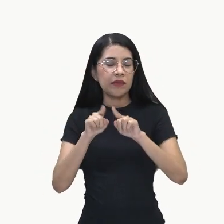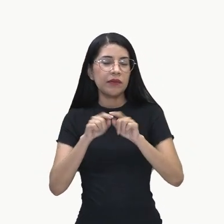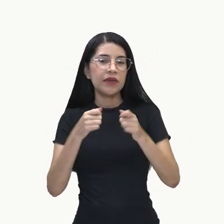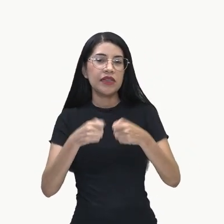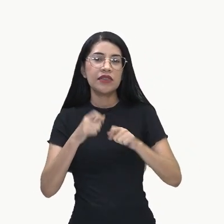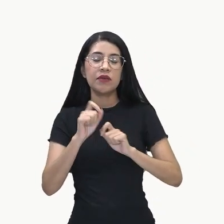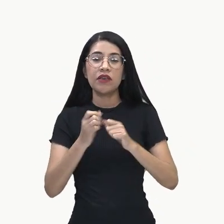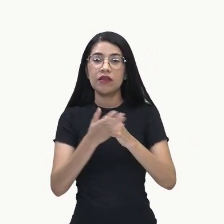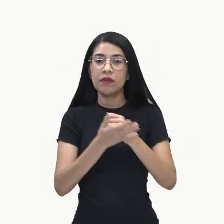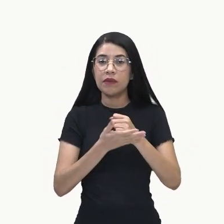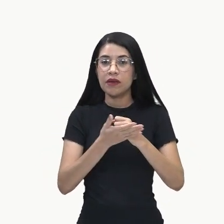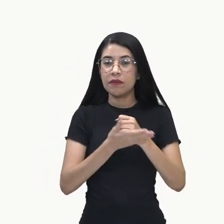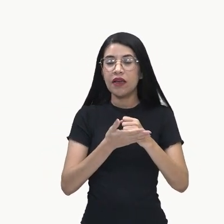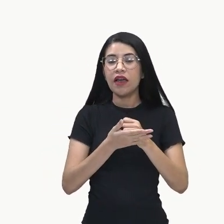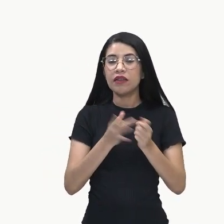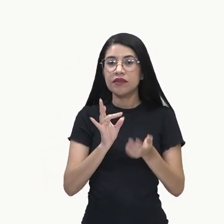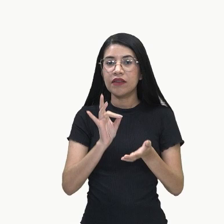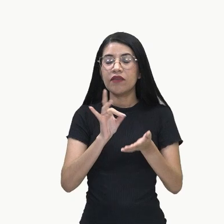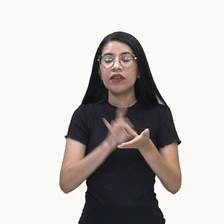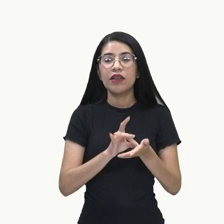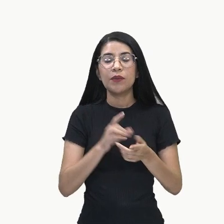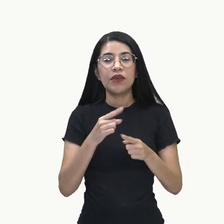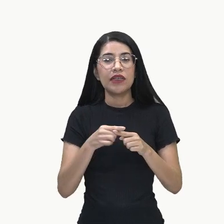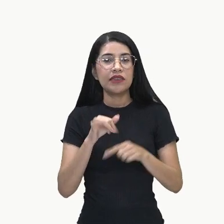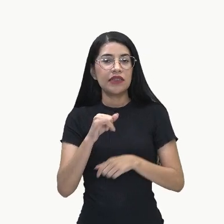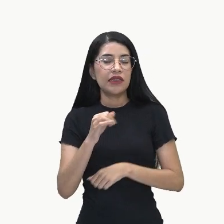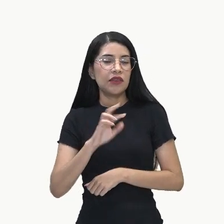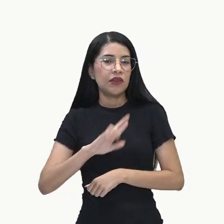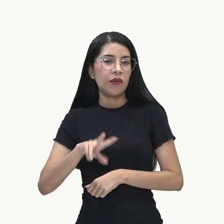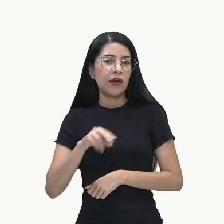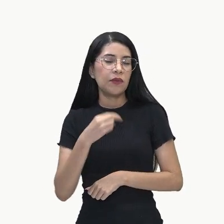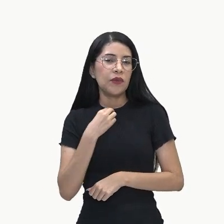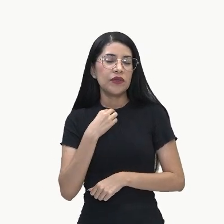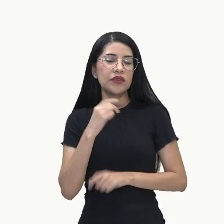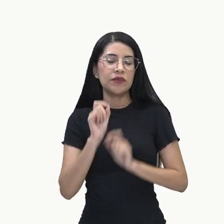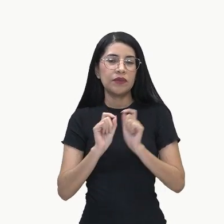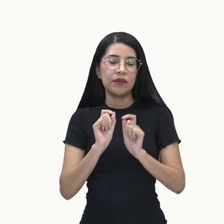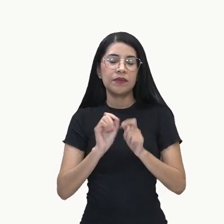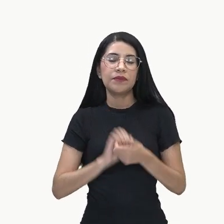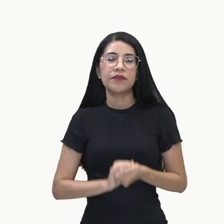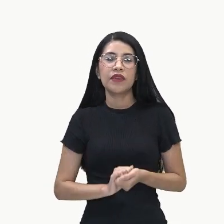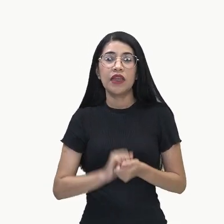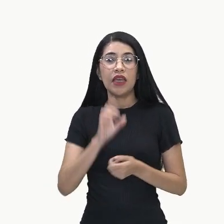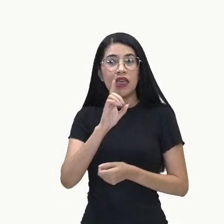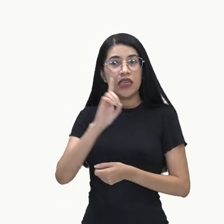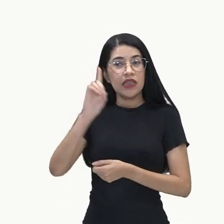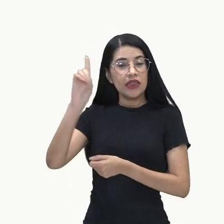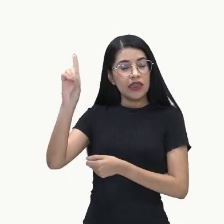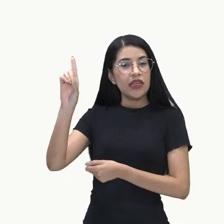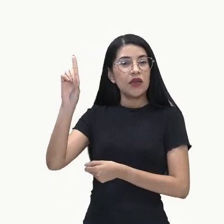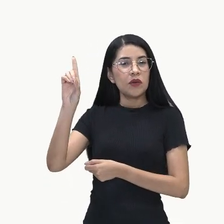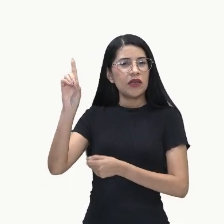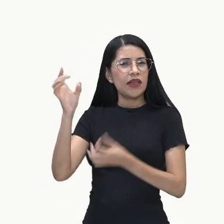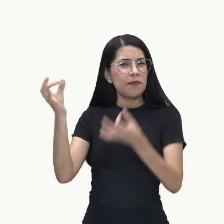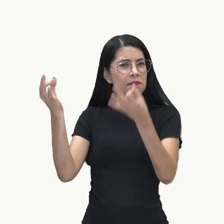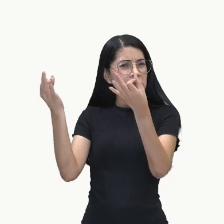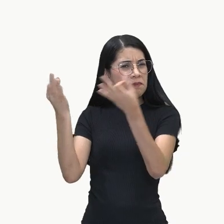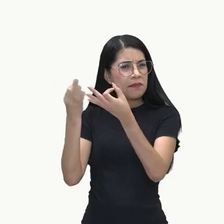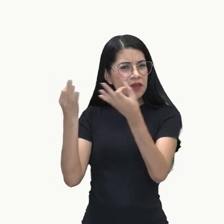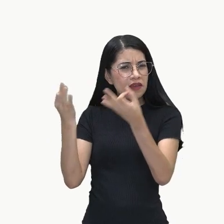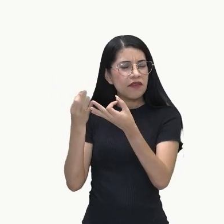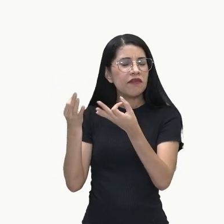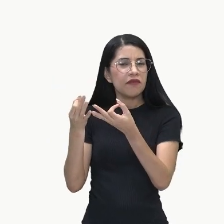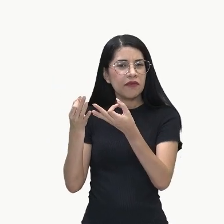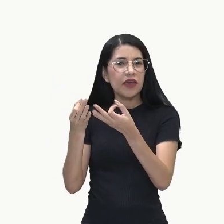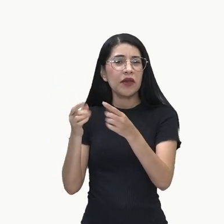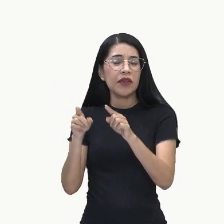algum fundamento de verdade, pois não seria possível que Deus, inteiramente perfeito e